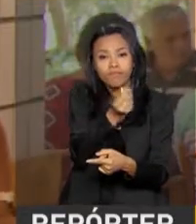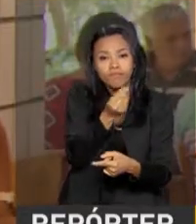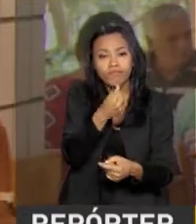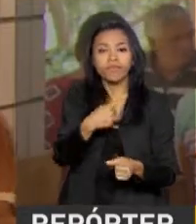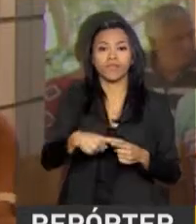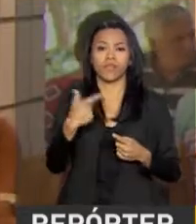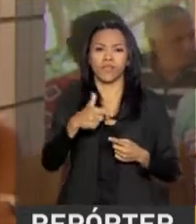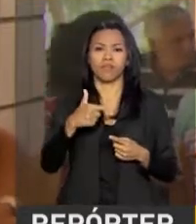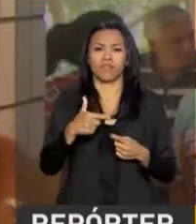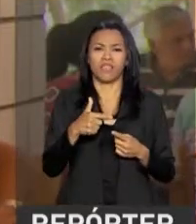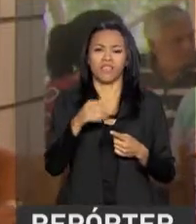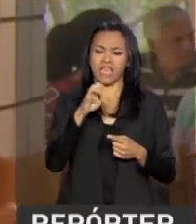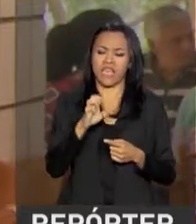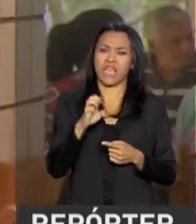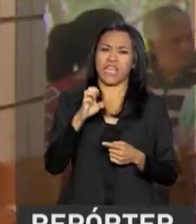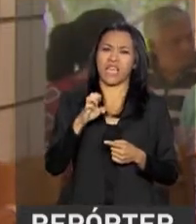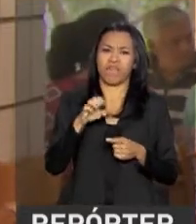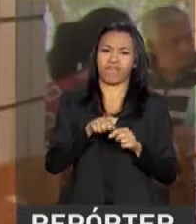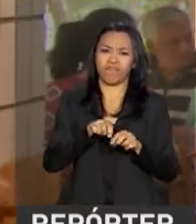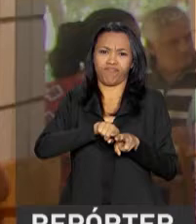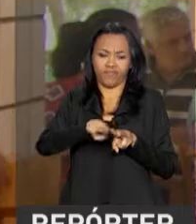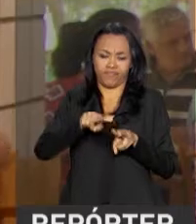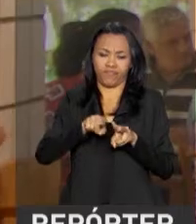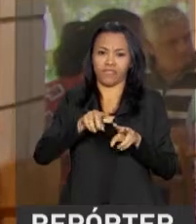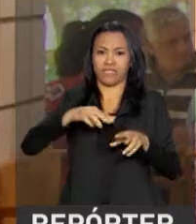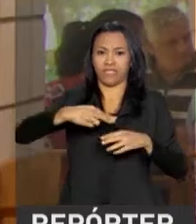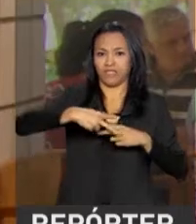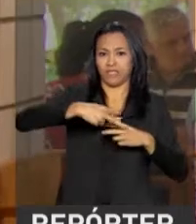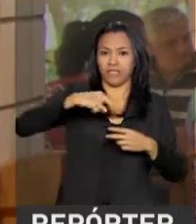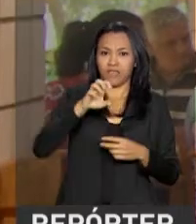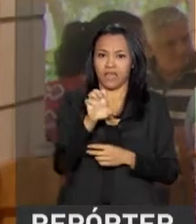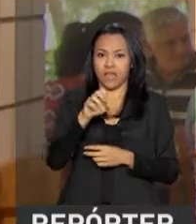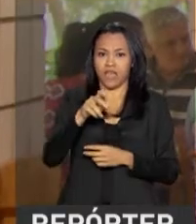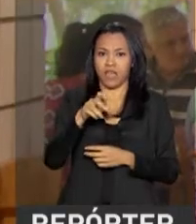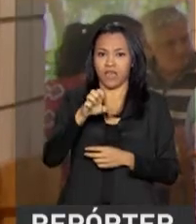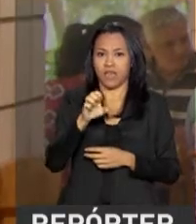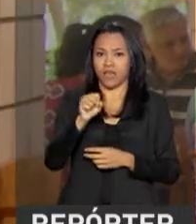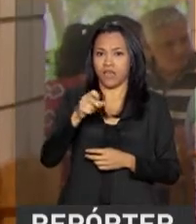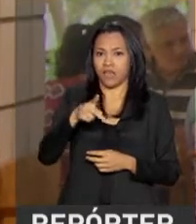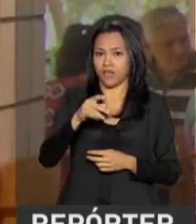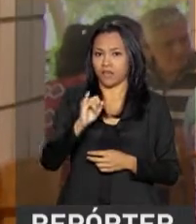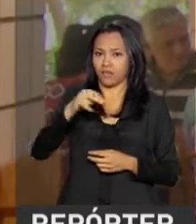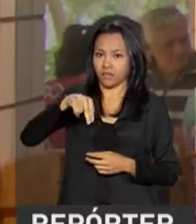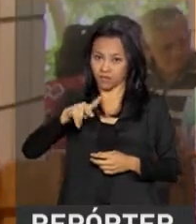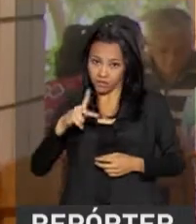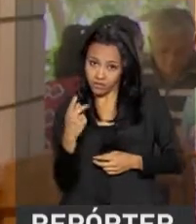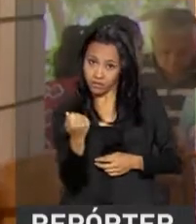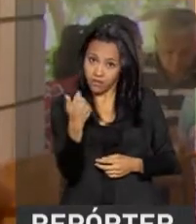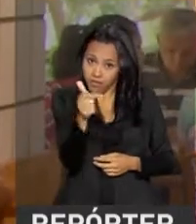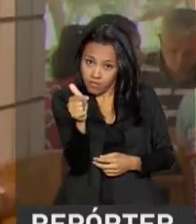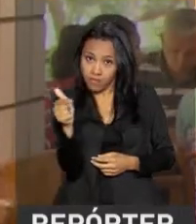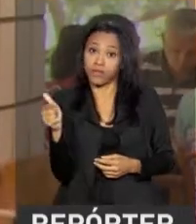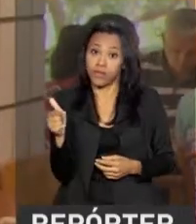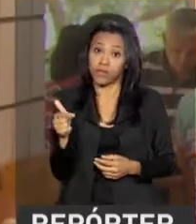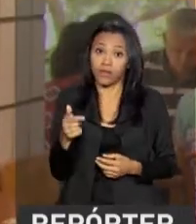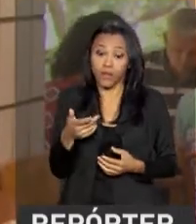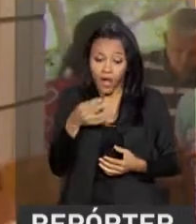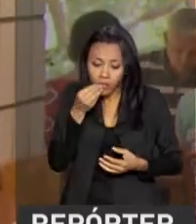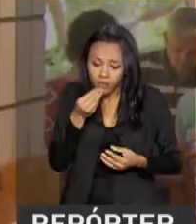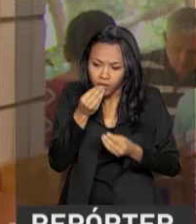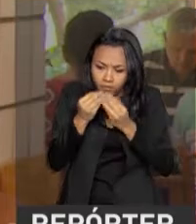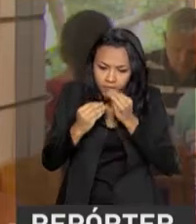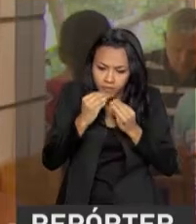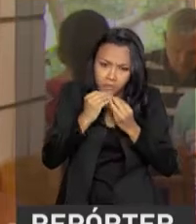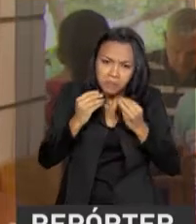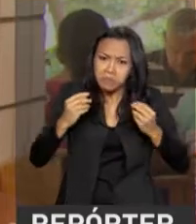espinhas acho que não ter espinhas a gente tem um pouco de idosos muito grande principalmente final de semana que os filhos